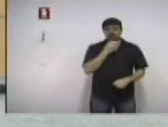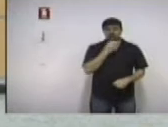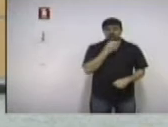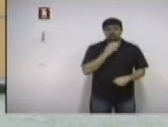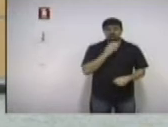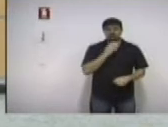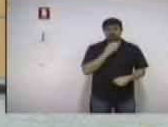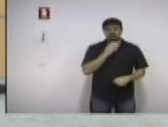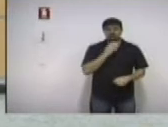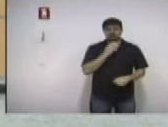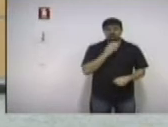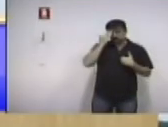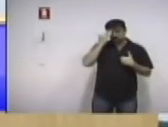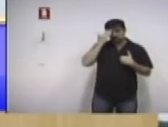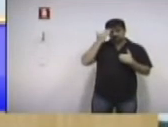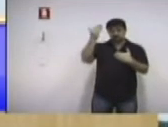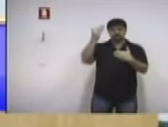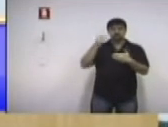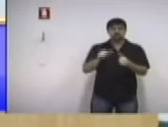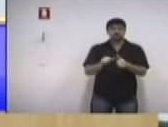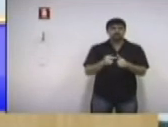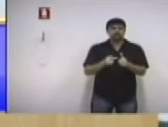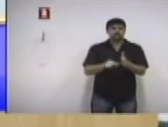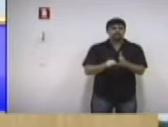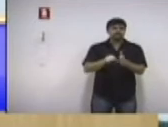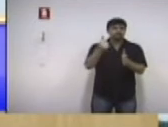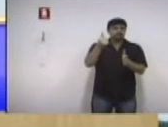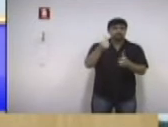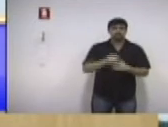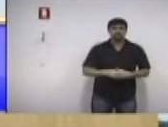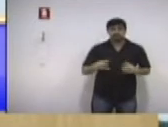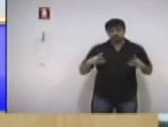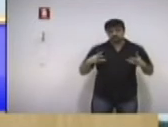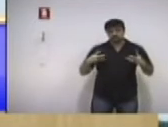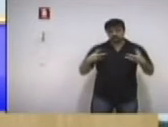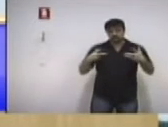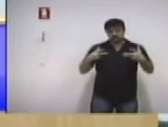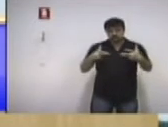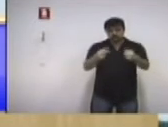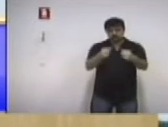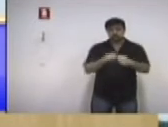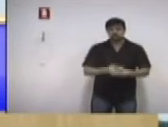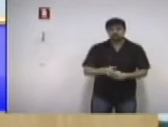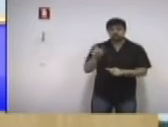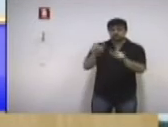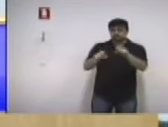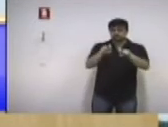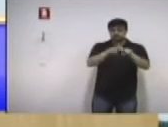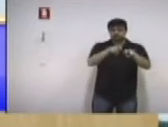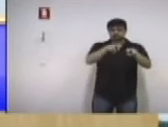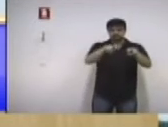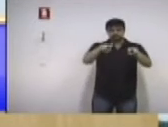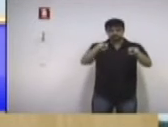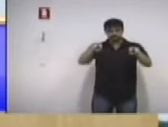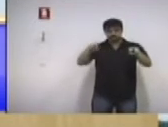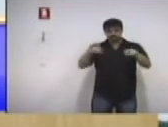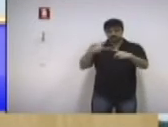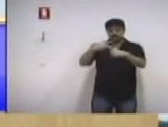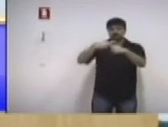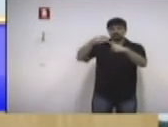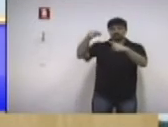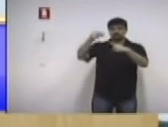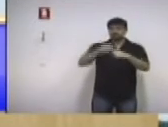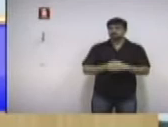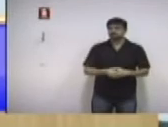não pode fazer isso na sessão passada mas agradecer a todos que compuseram a mesa diretora no primeiro